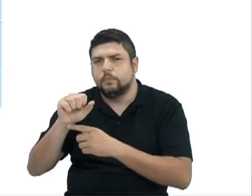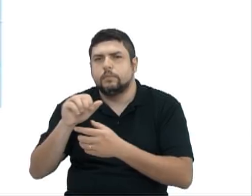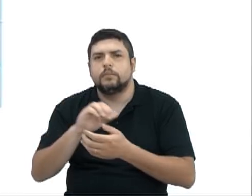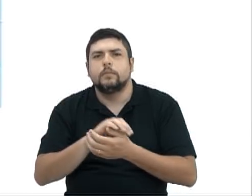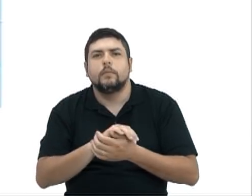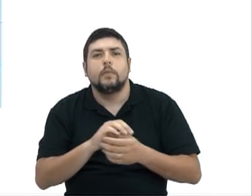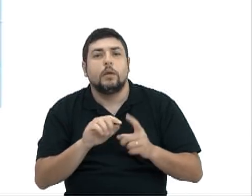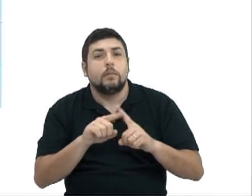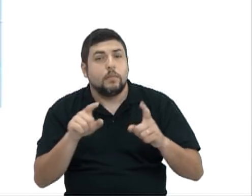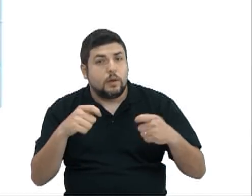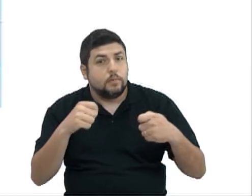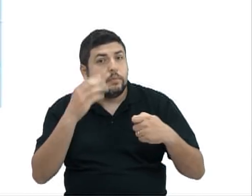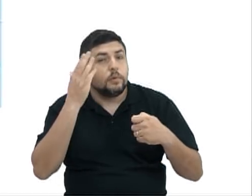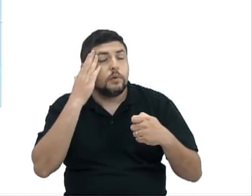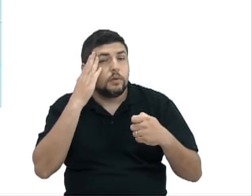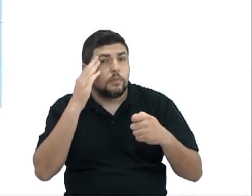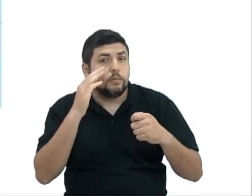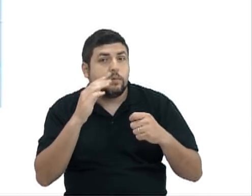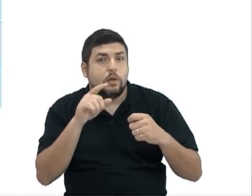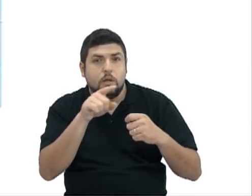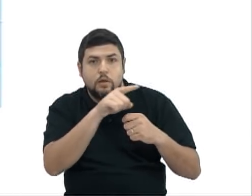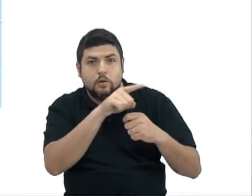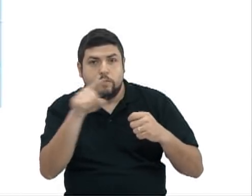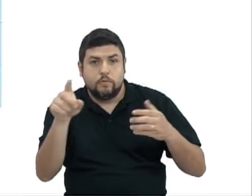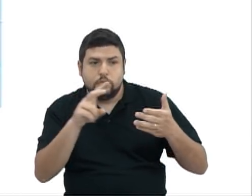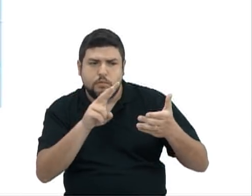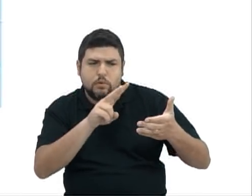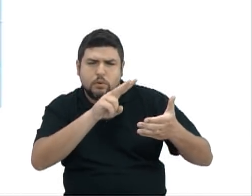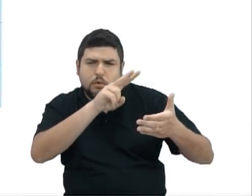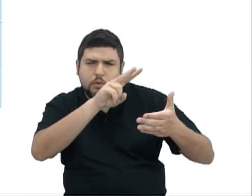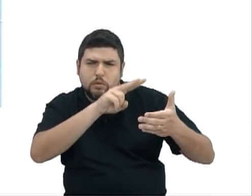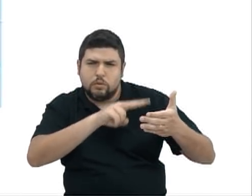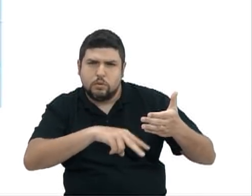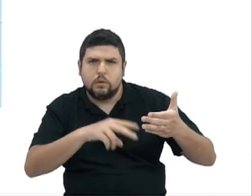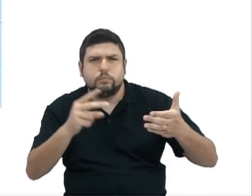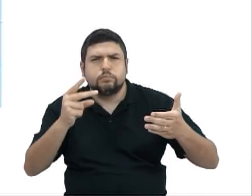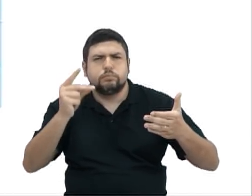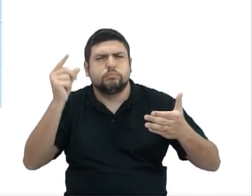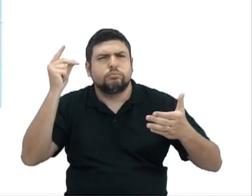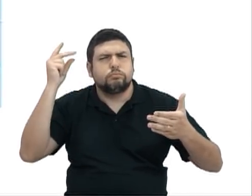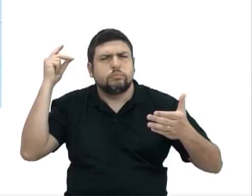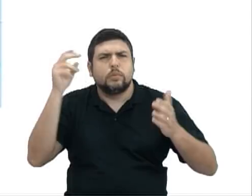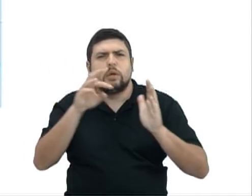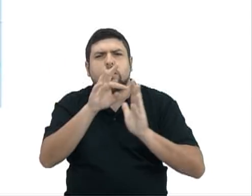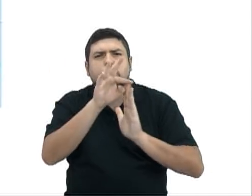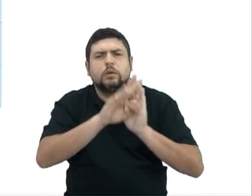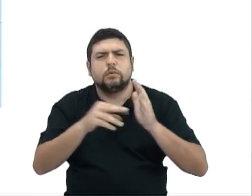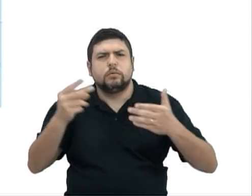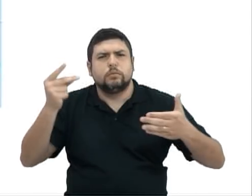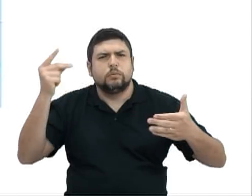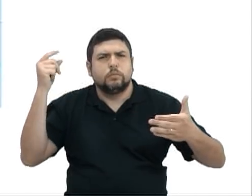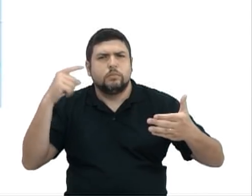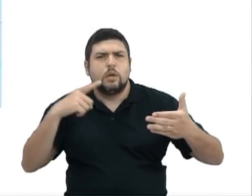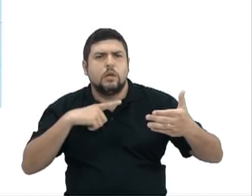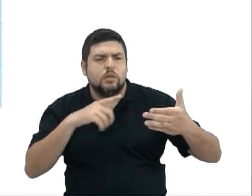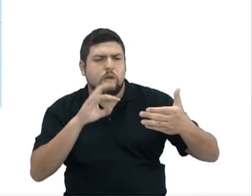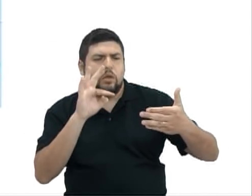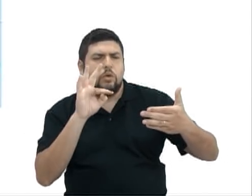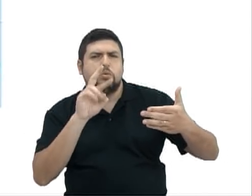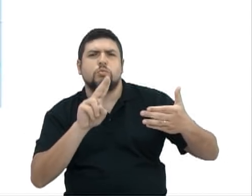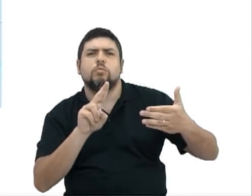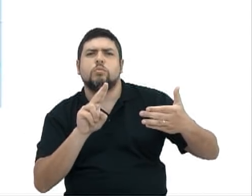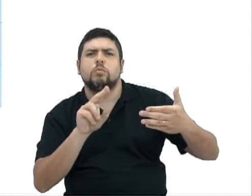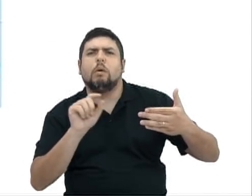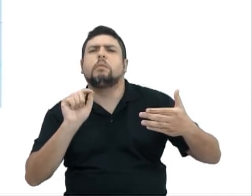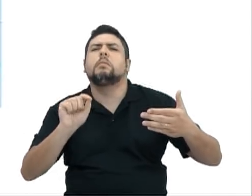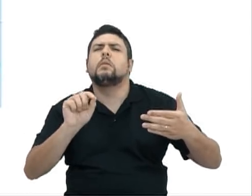eles existem porque vocês vão ler textos que ainda usam, textos mais antigos. Então, você tem que saber quem é o tu,